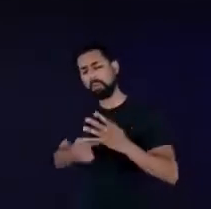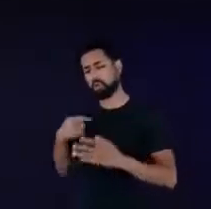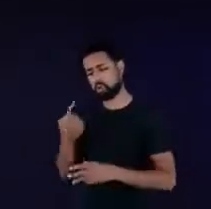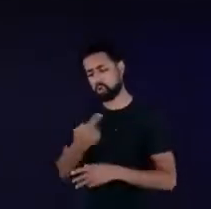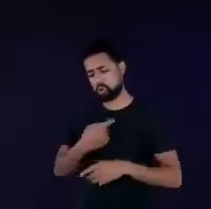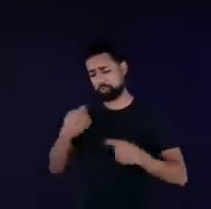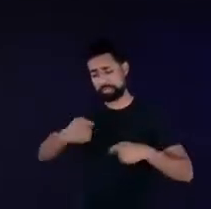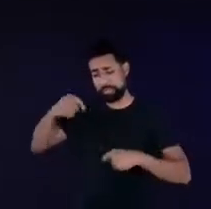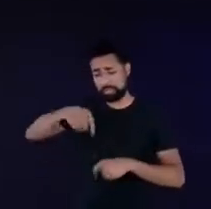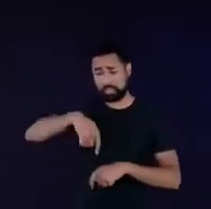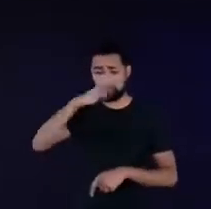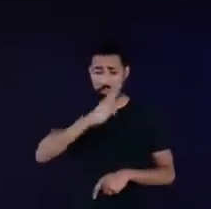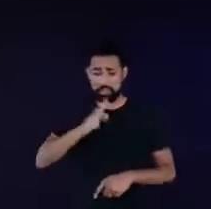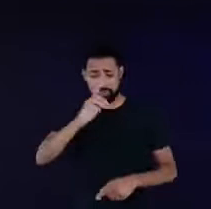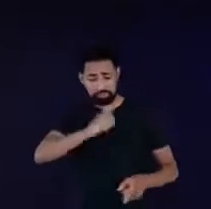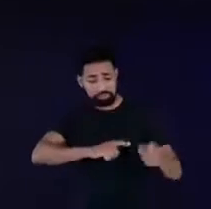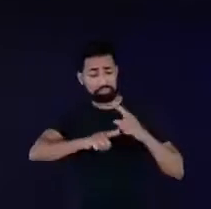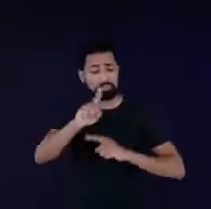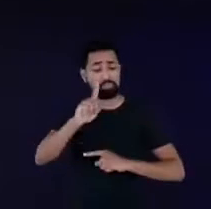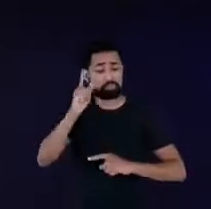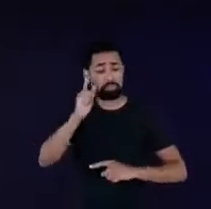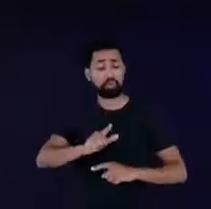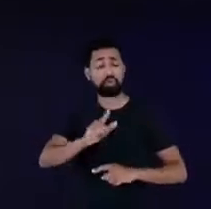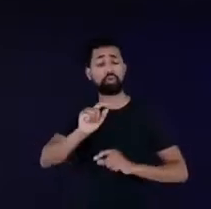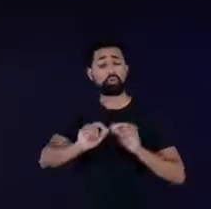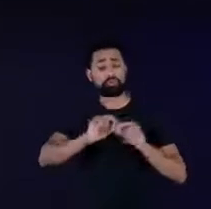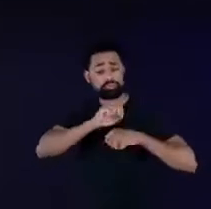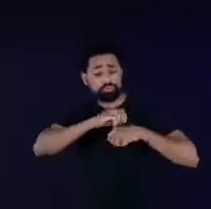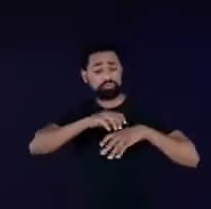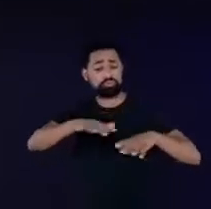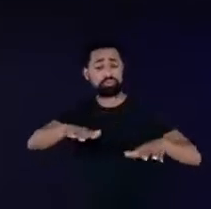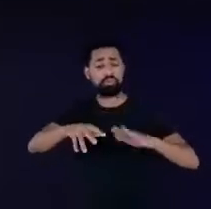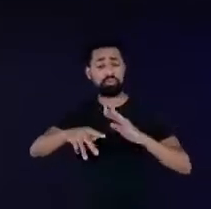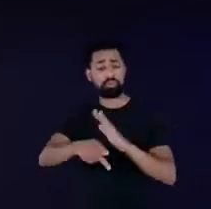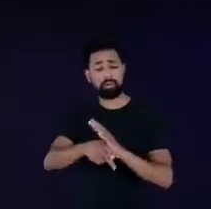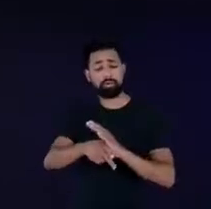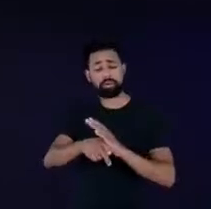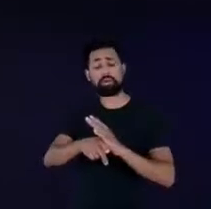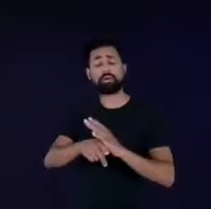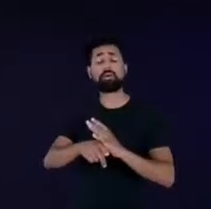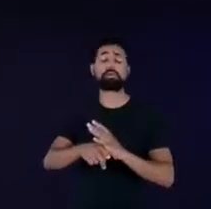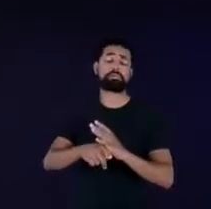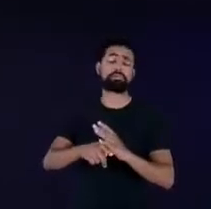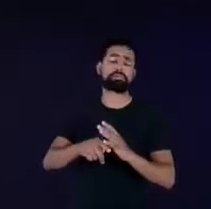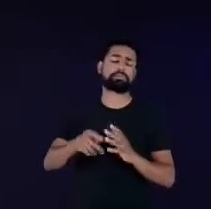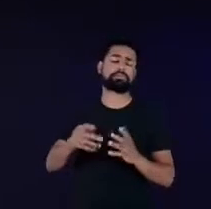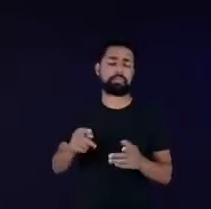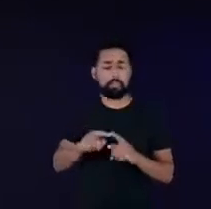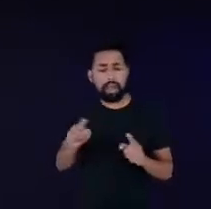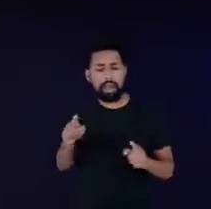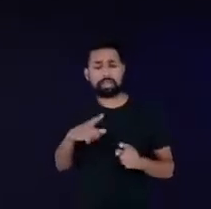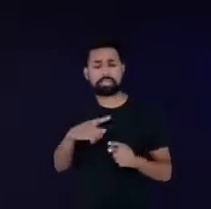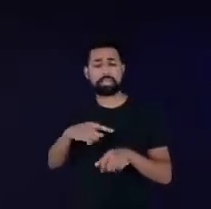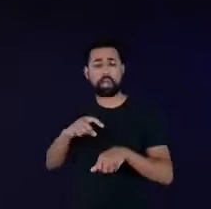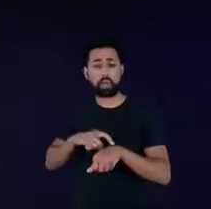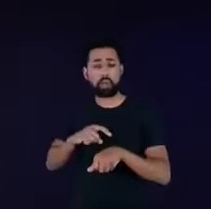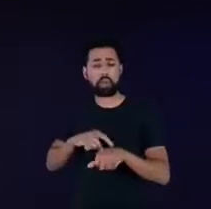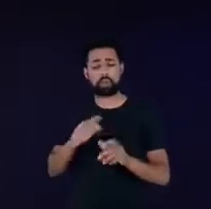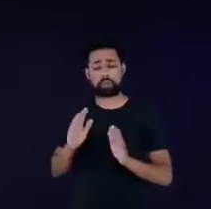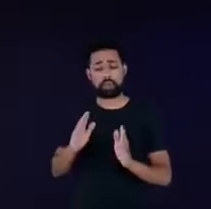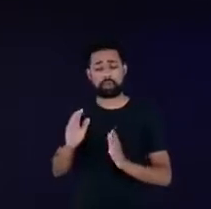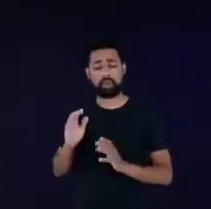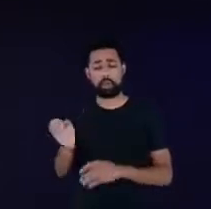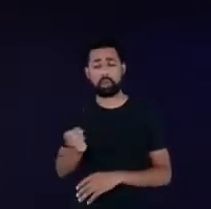Brasil, até para permitir essa expansão das renováveis. Mas tem um tema que está quentíssimo, que acabou de ser aprovado na ANEEL, que é das